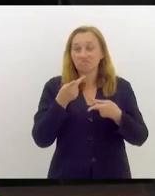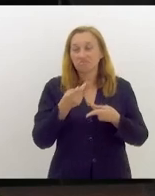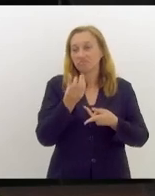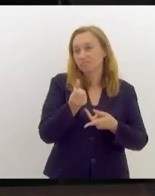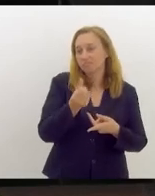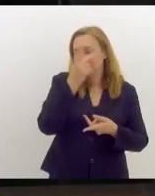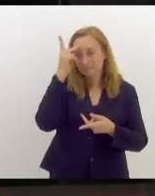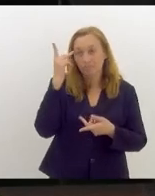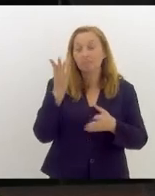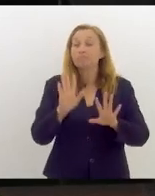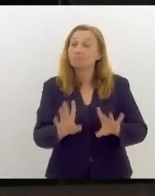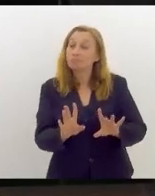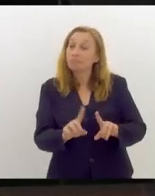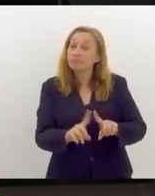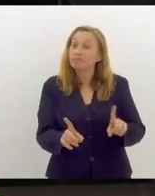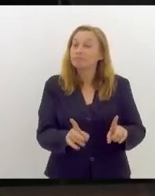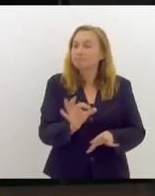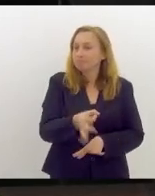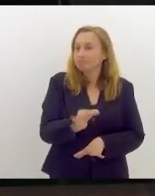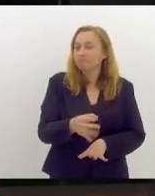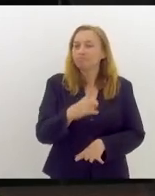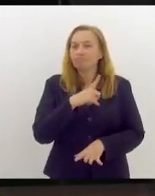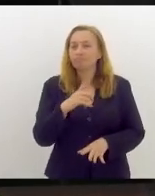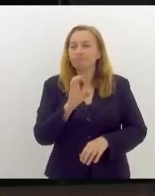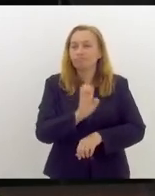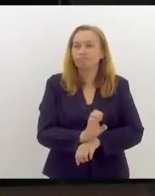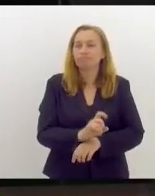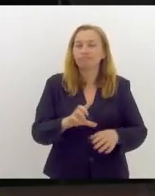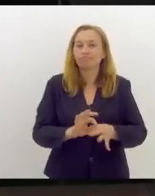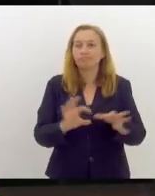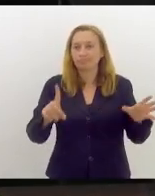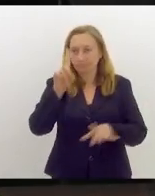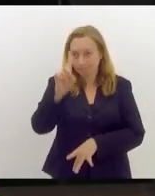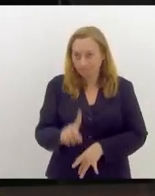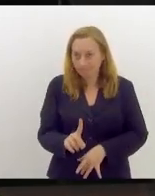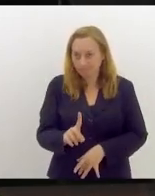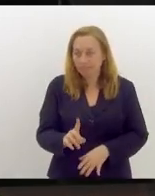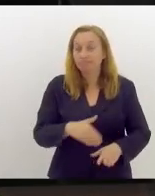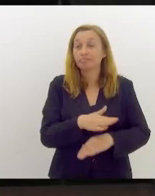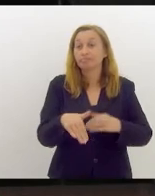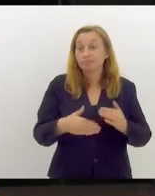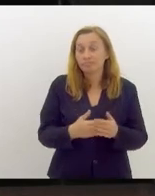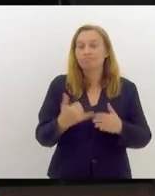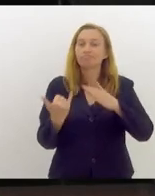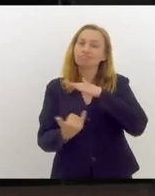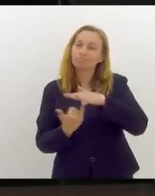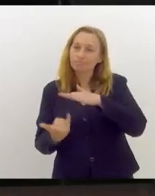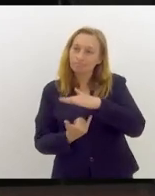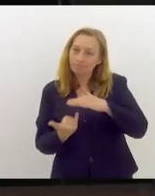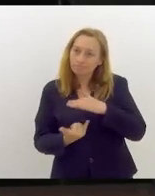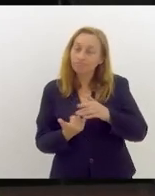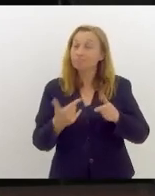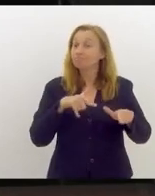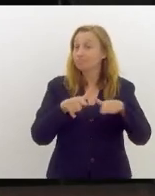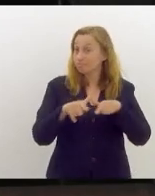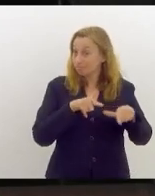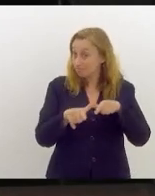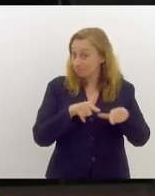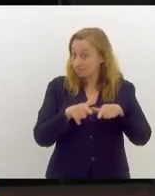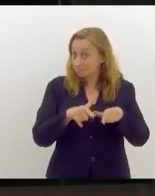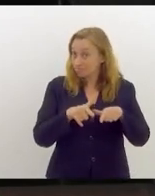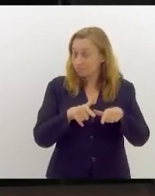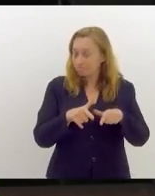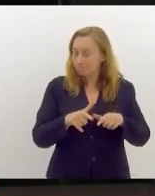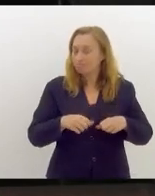mas é evidente porque temos um estado democrático de direito que todas as instituições estão trabalhando de maneira